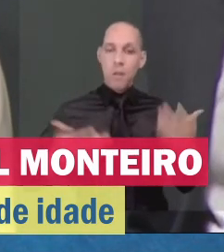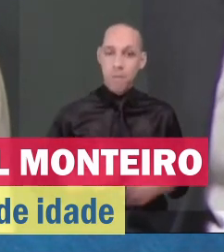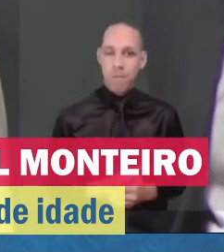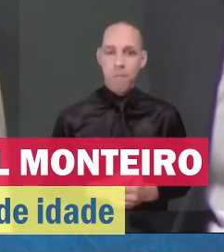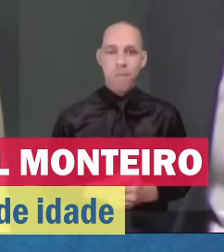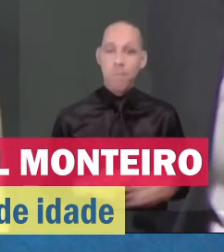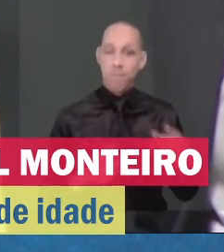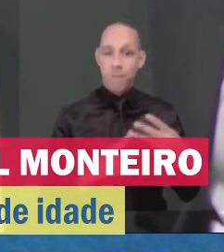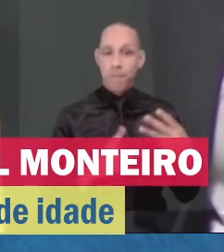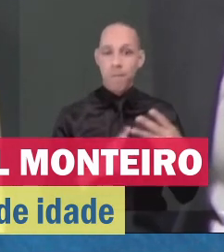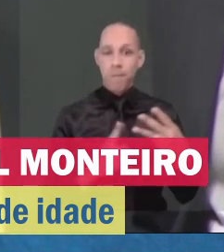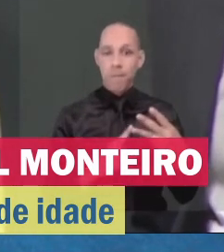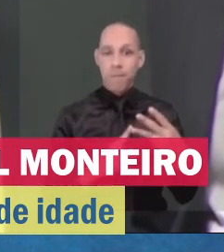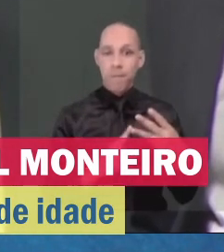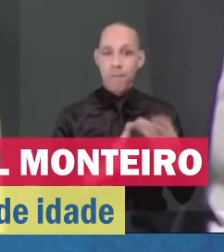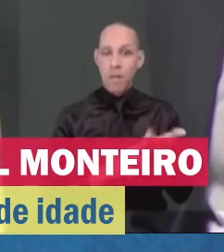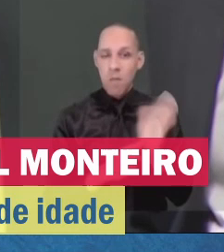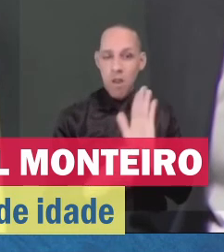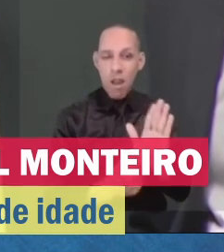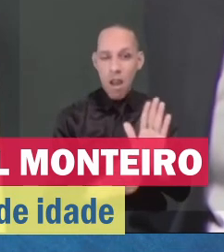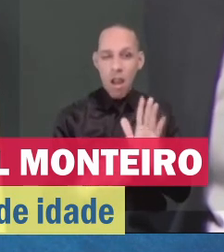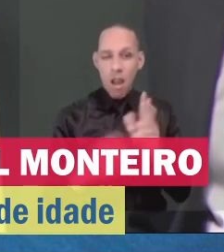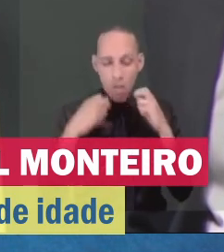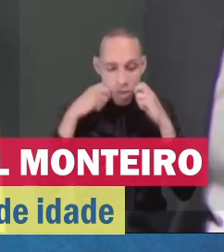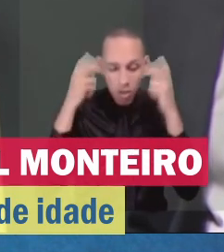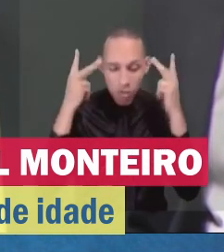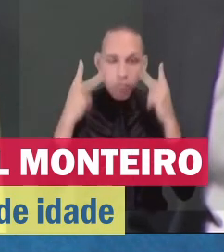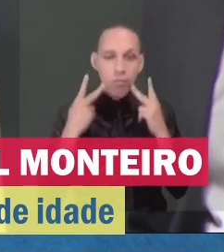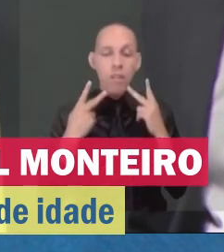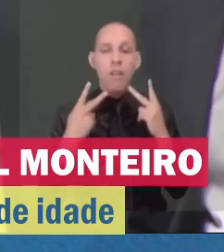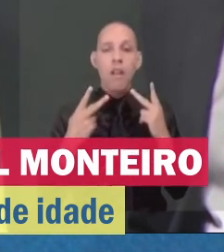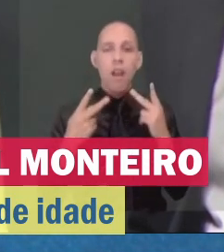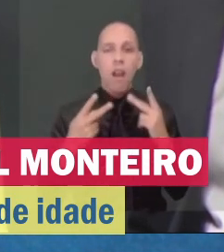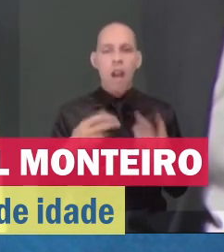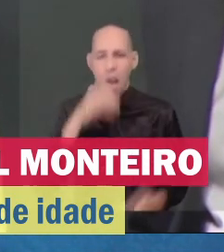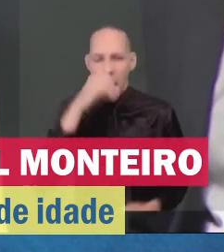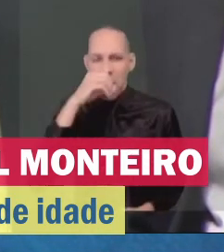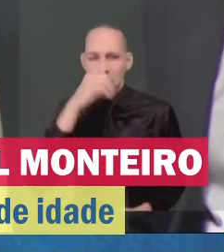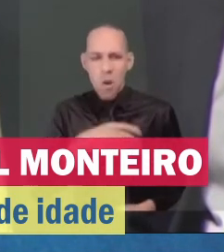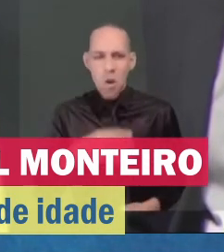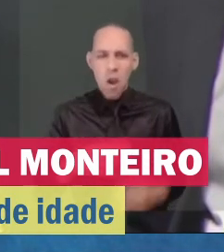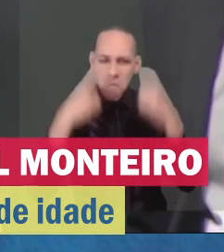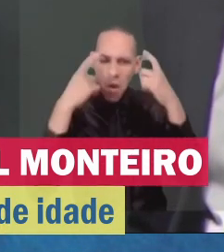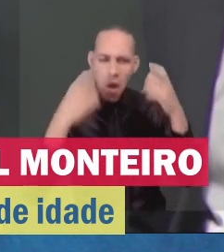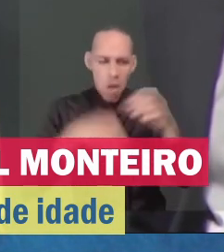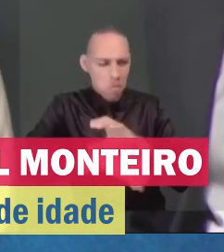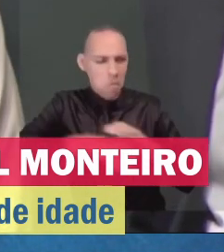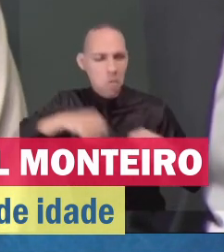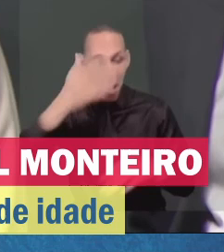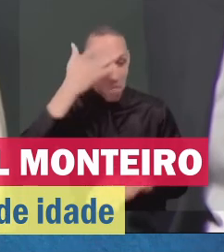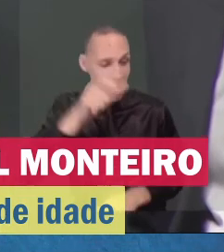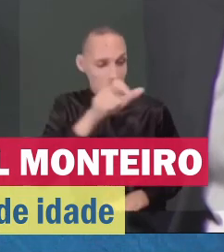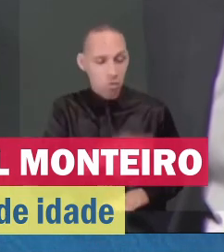3. Exposição vexatória, abuso e violência física contra pessoa em situação de rua por meio